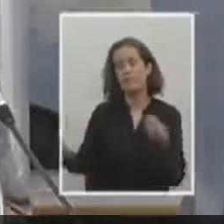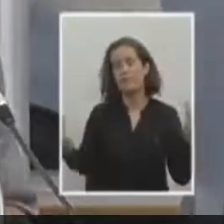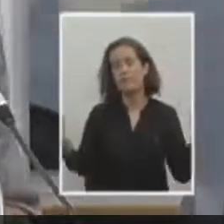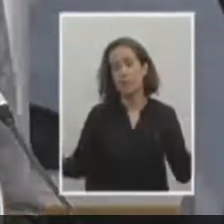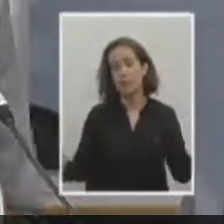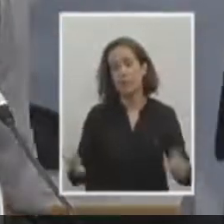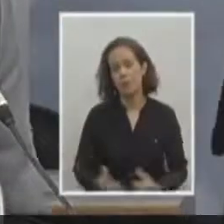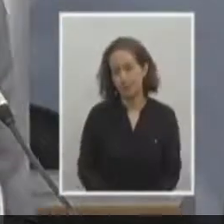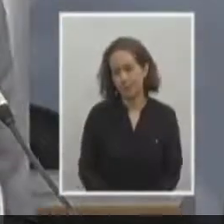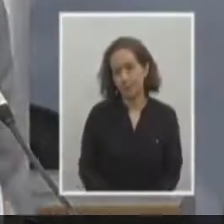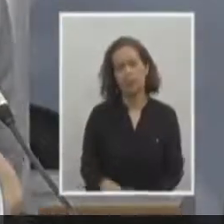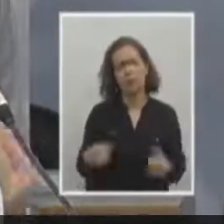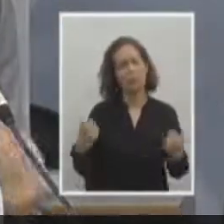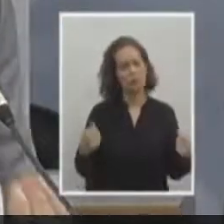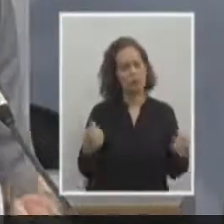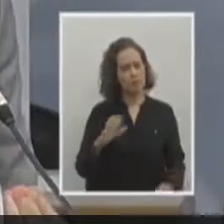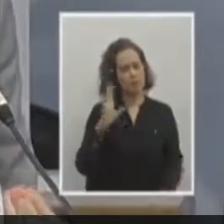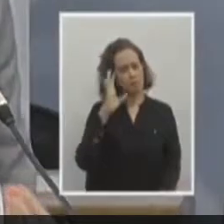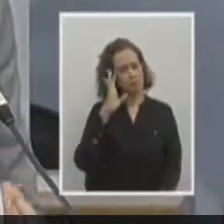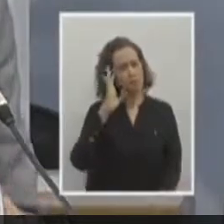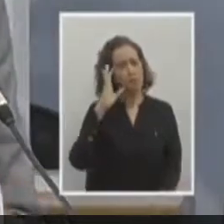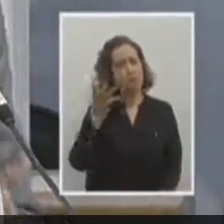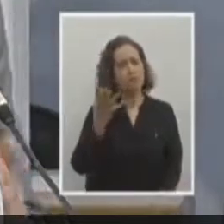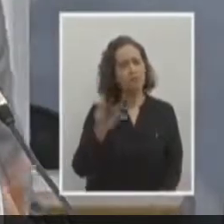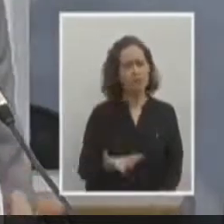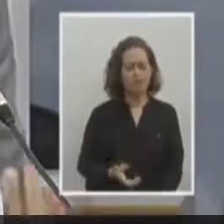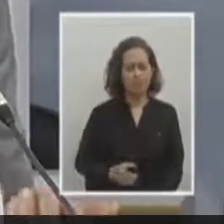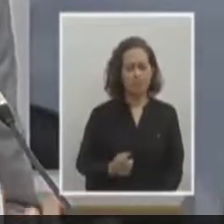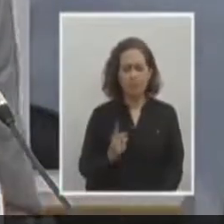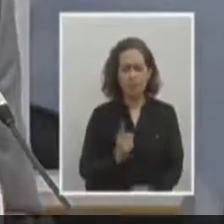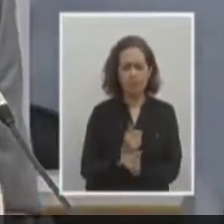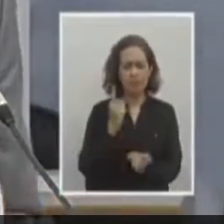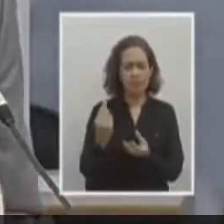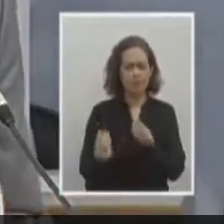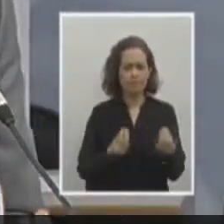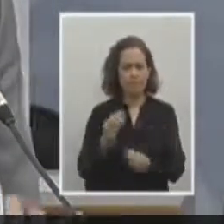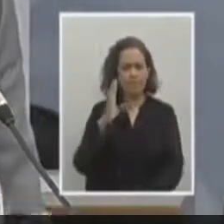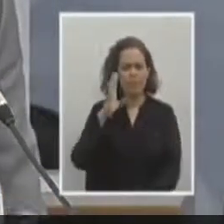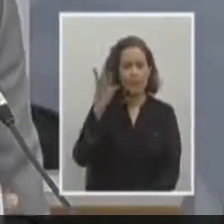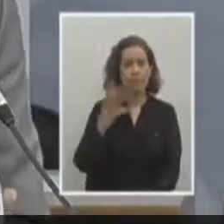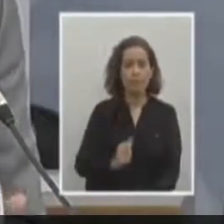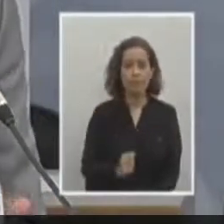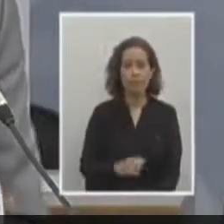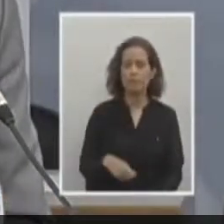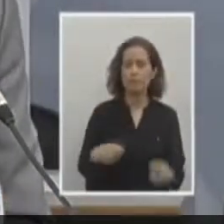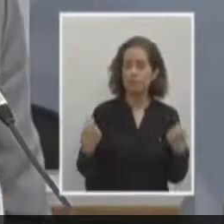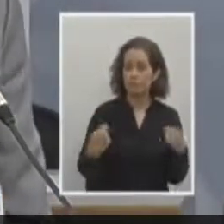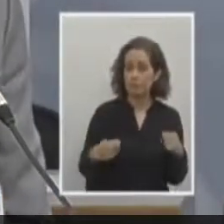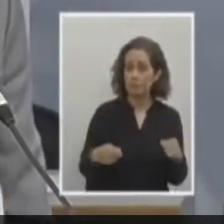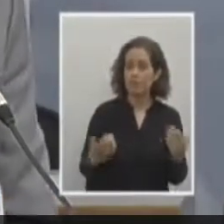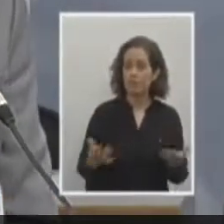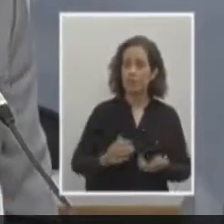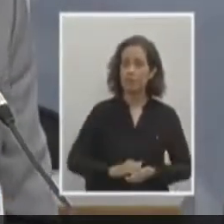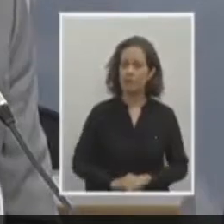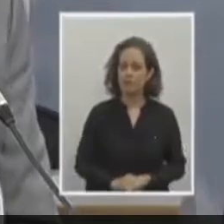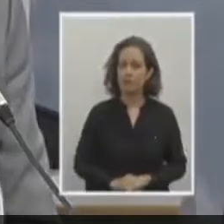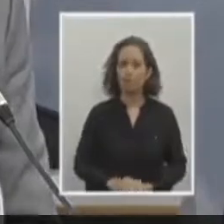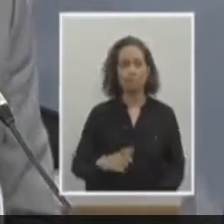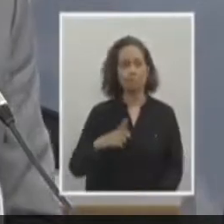caminho. Nós estamos juntos. Nós temos que achar esse caminho. Nós temos que ter